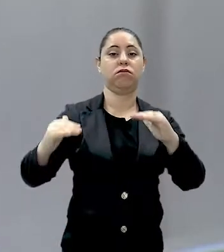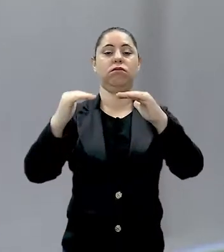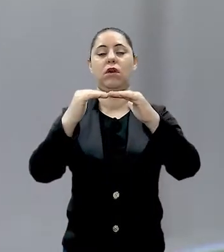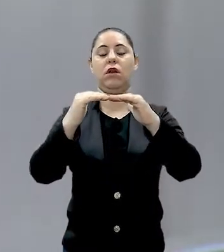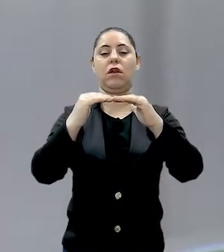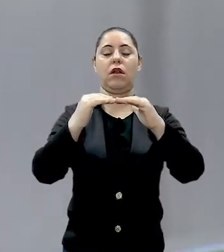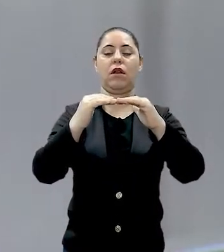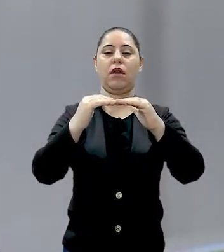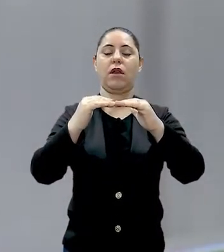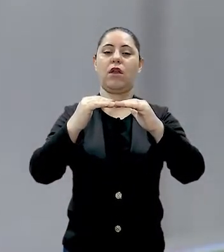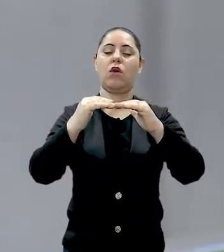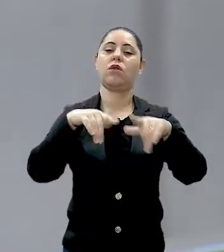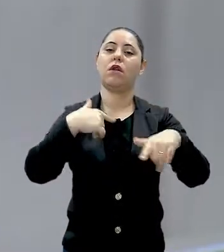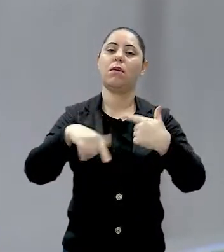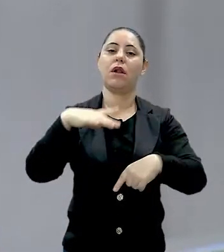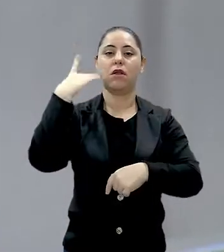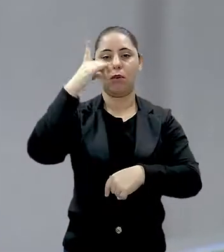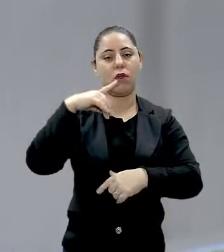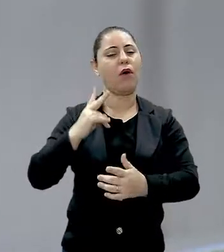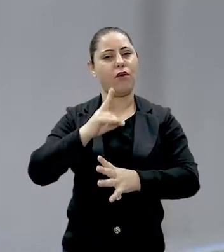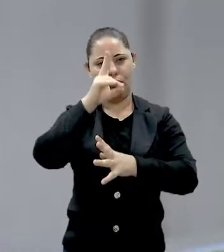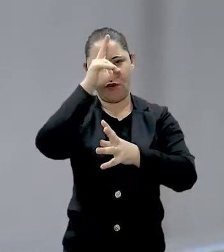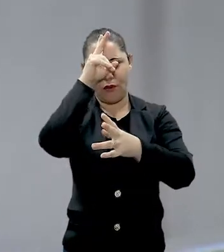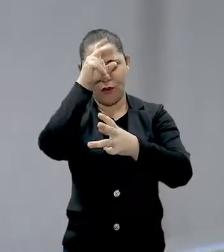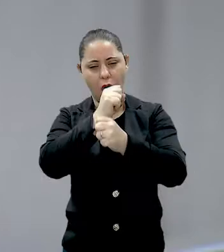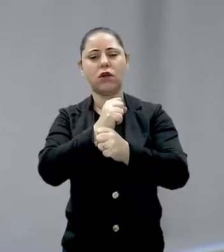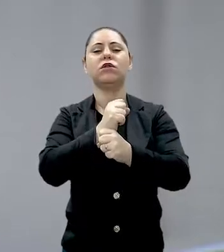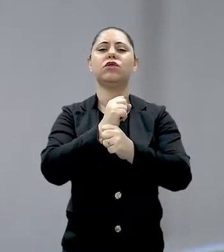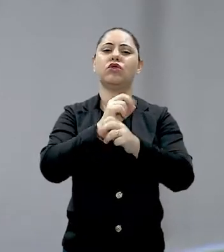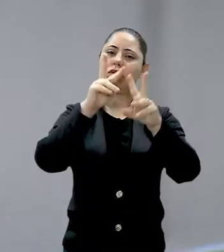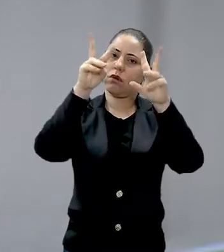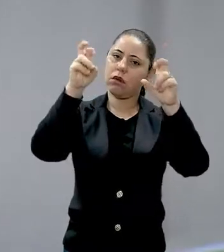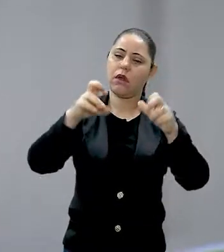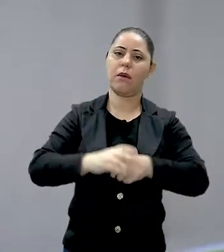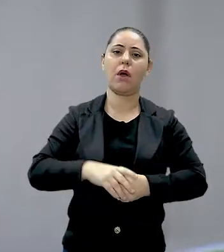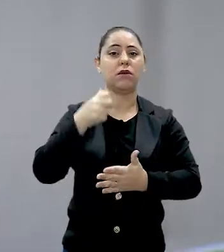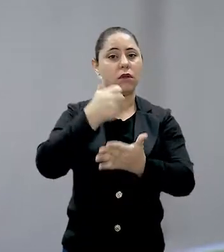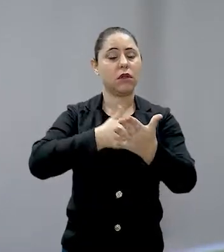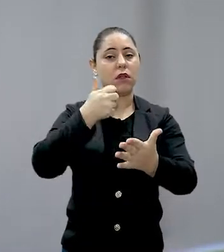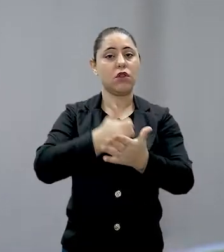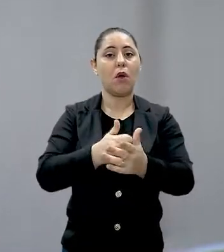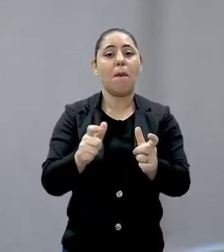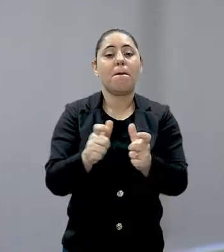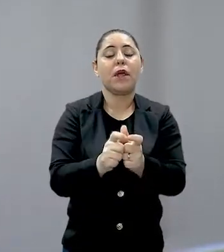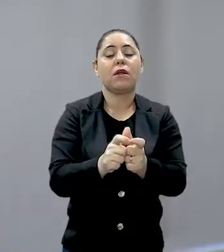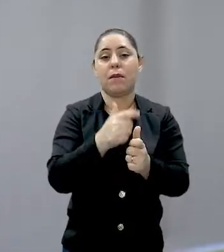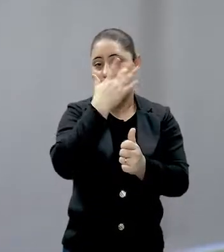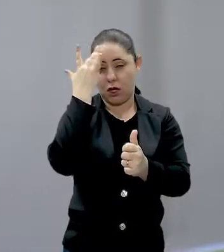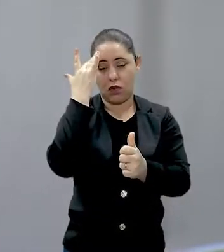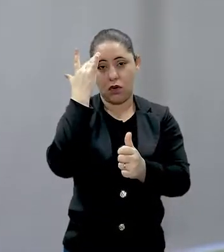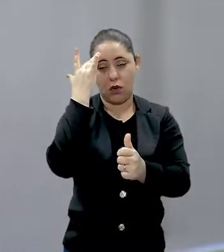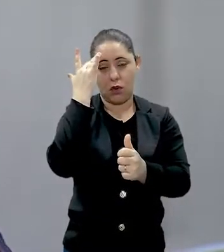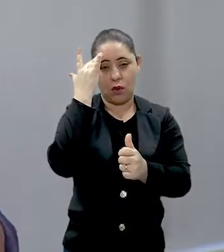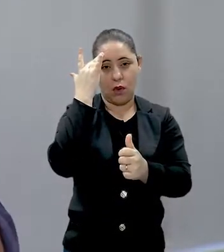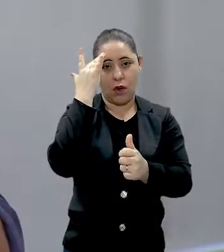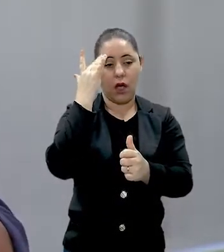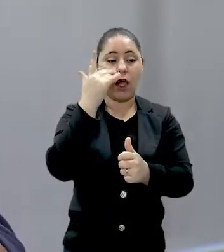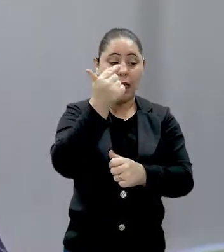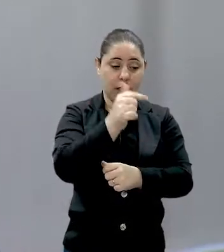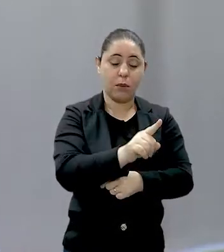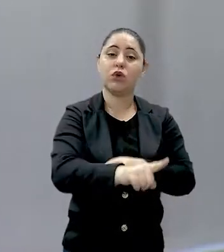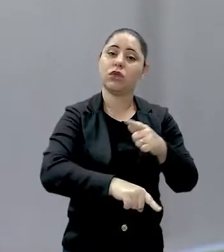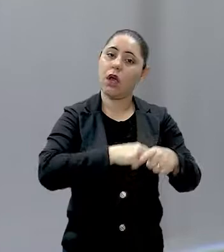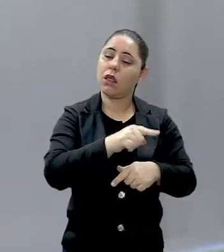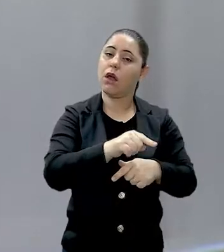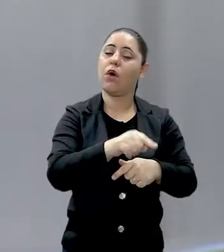nossa ação parlamentar, ela vai continuar de uma maneira muito forte nesse sentido. Garantir o mínimo para o cidadão. A partir daí, cada